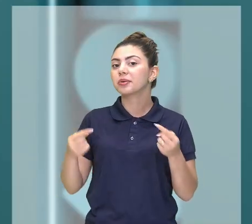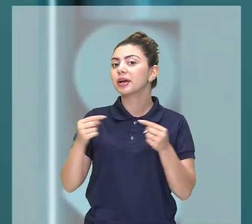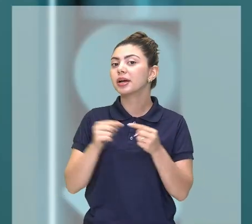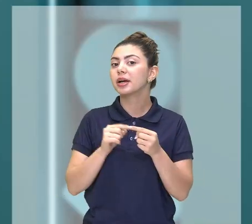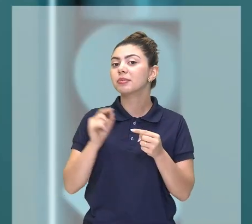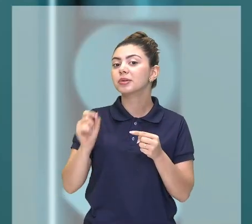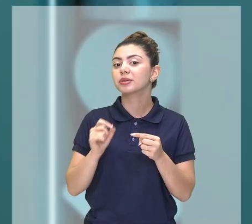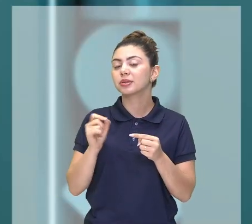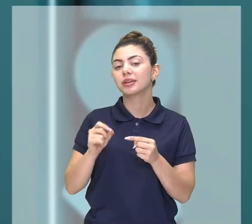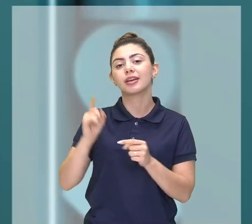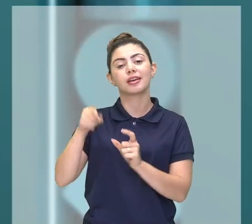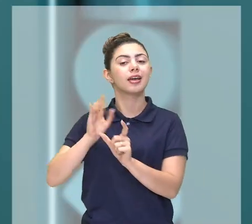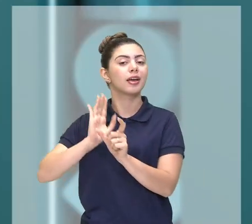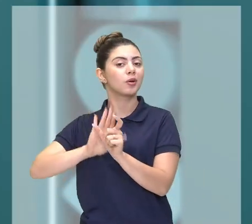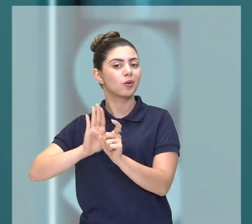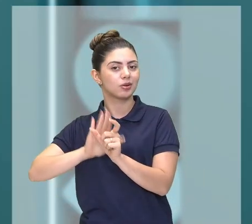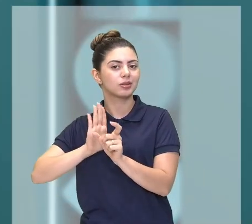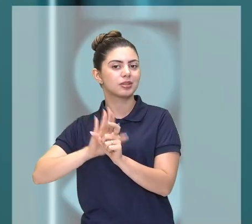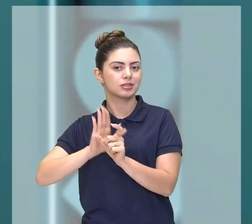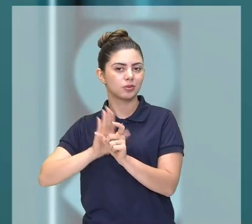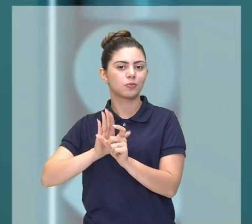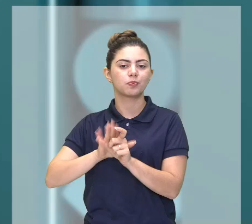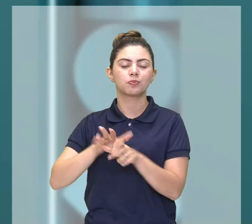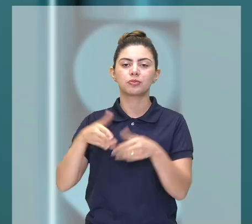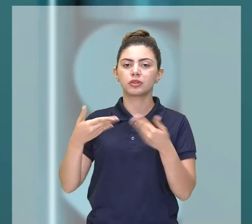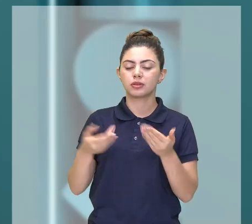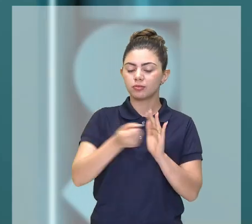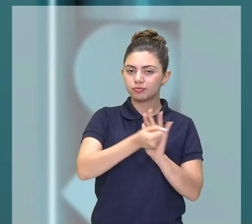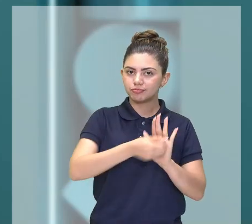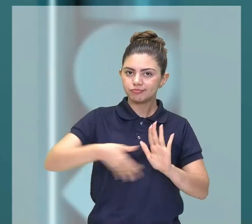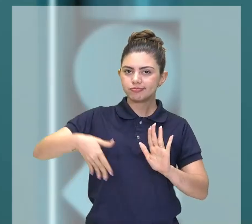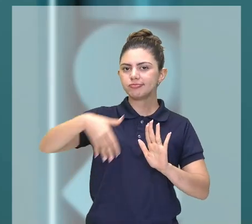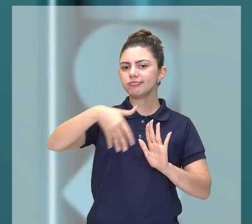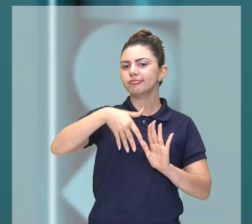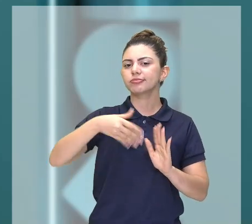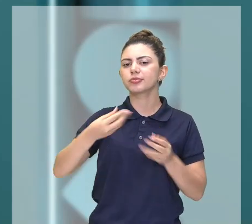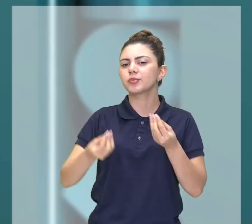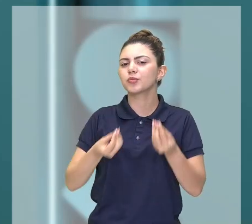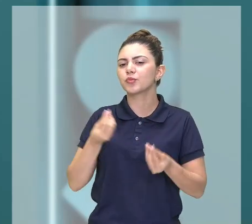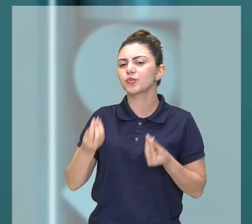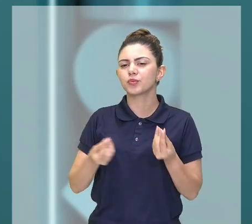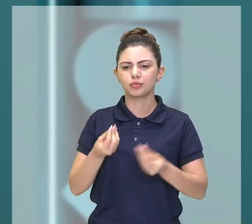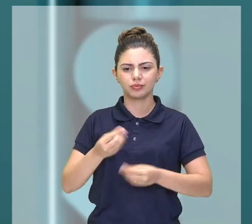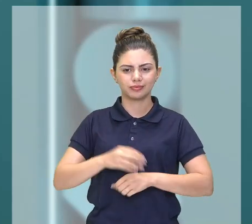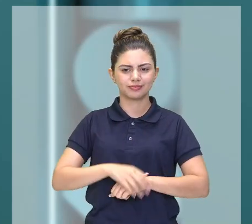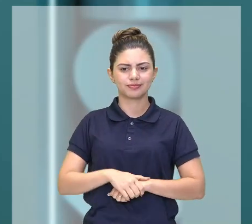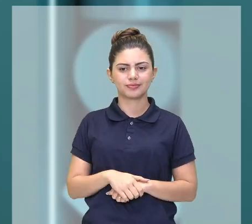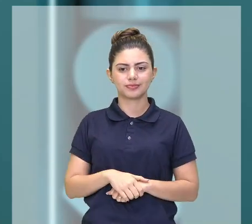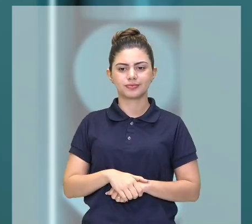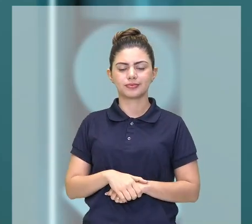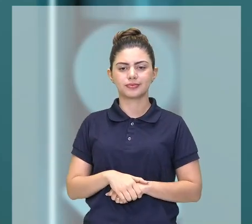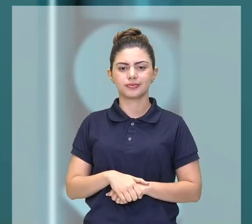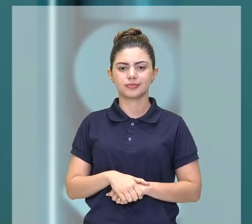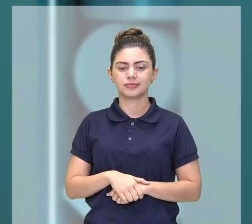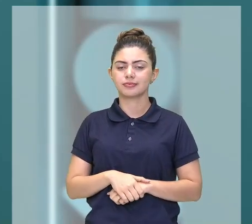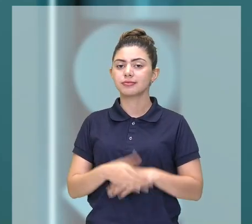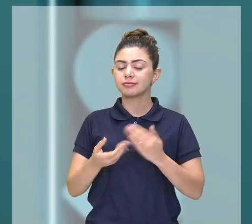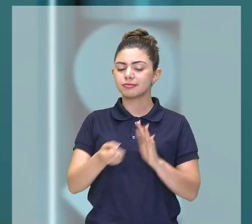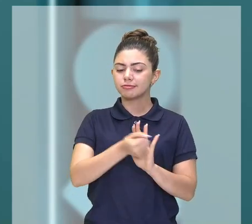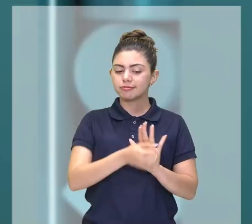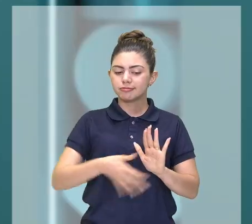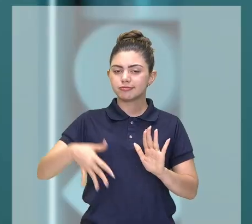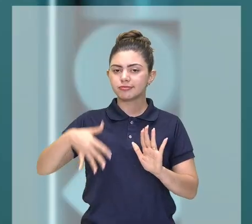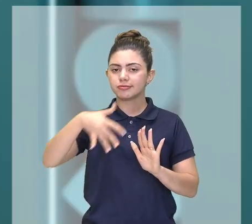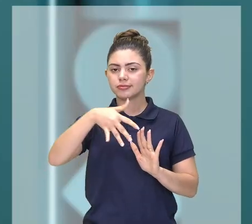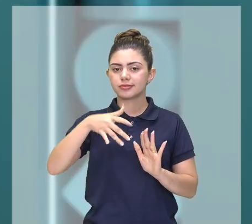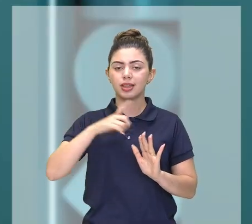de conotação. Então, as figuras de linguagem, elas fazem esse